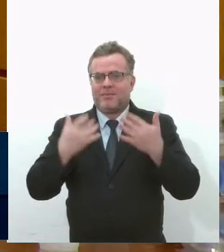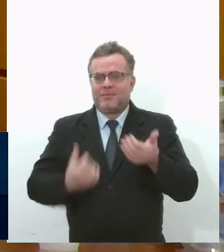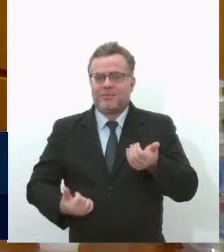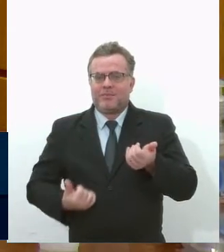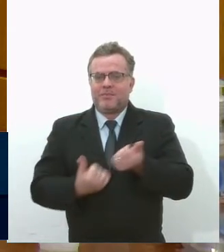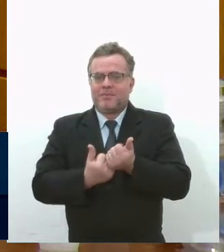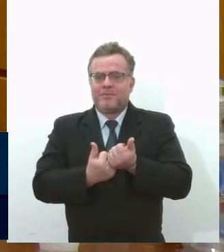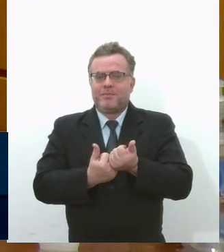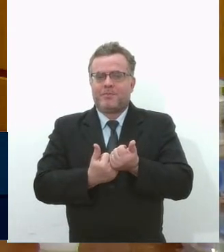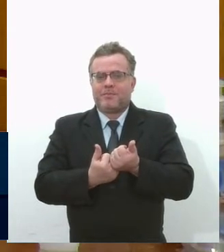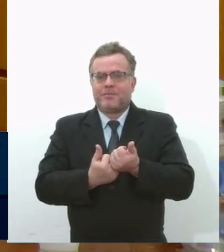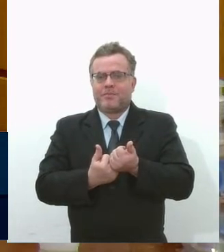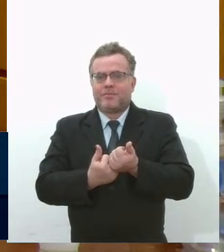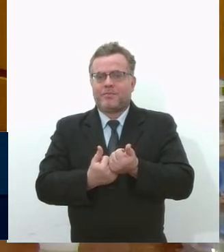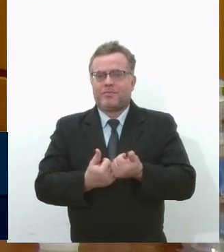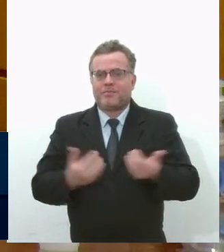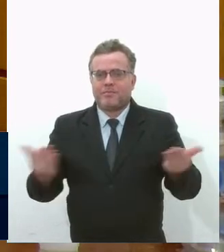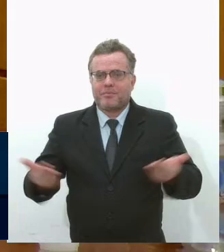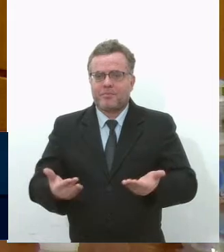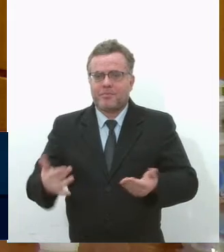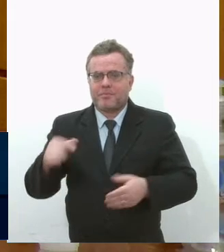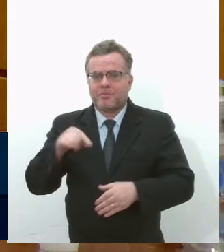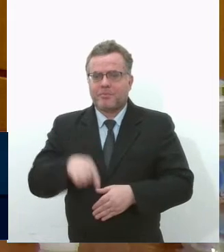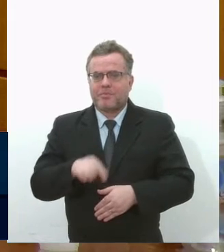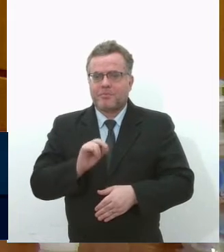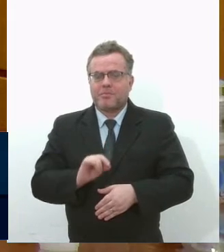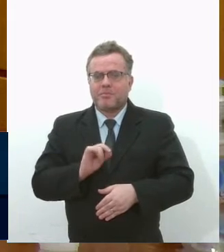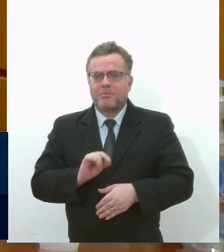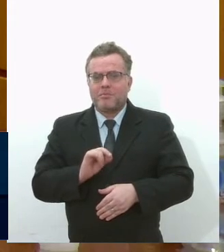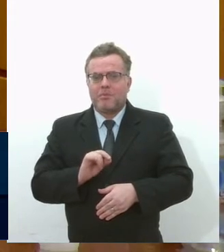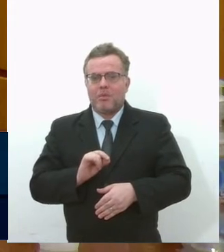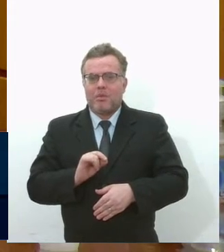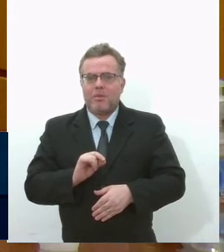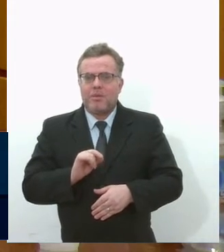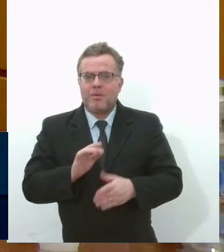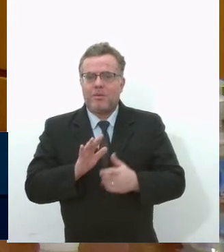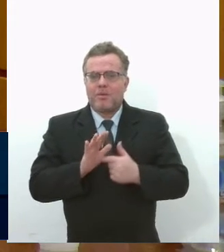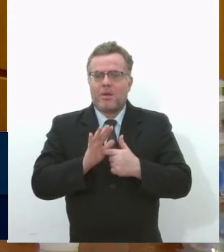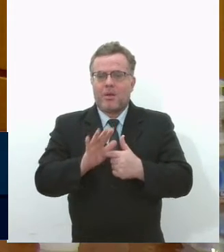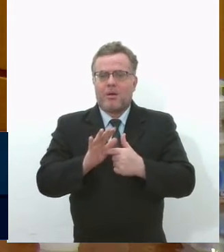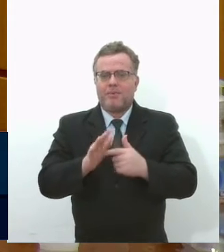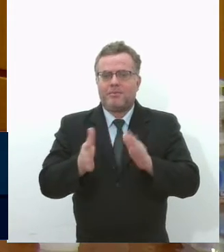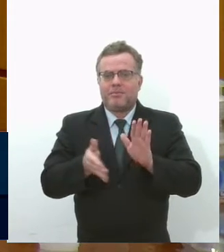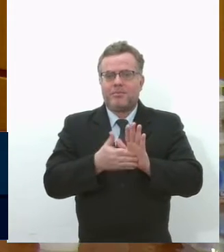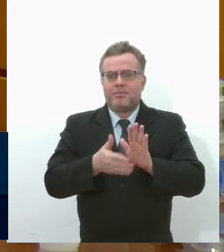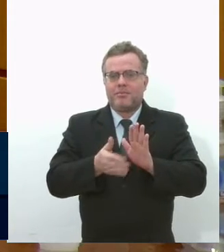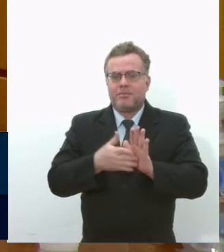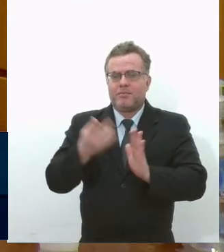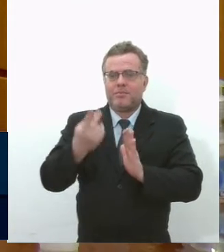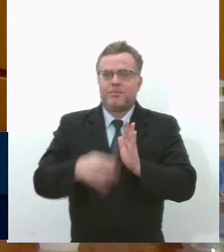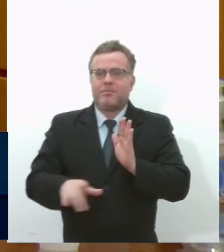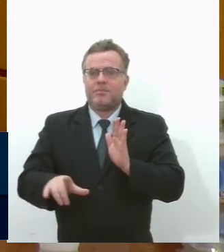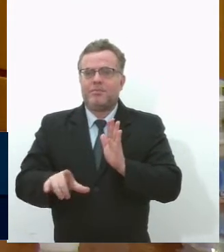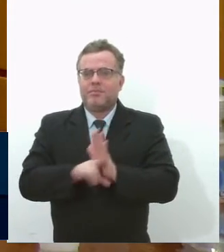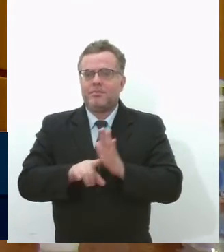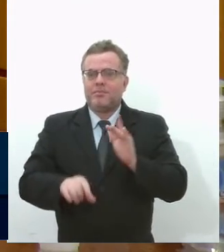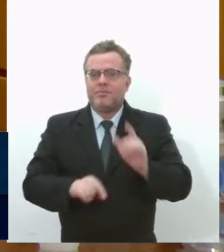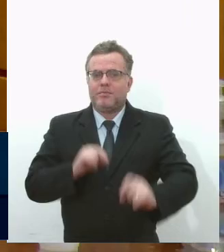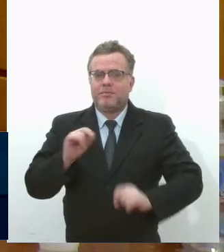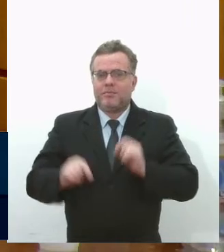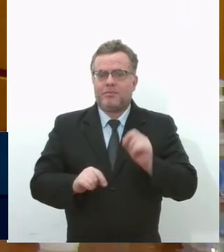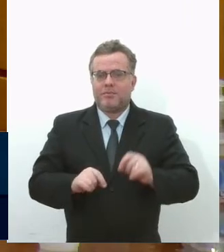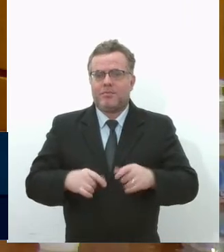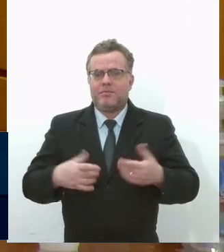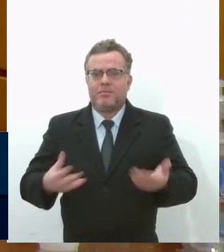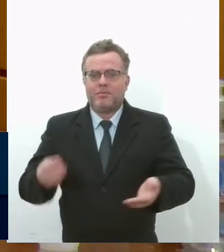porque ainda hoje eu apresentei uma proposta, um projeto de lei que tenta